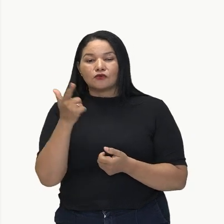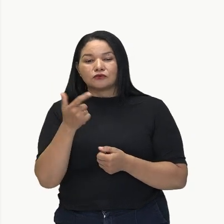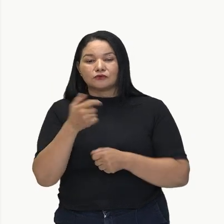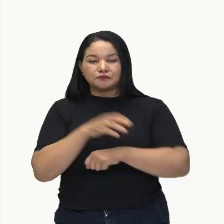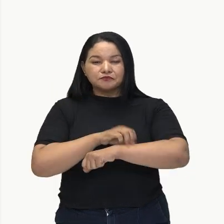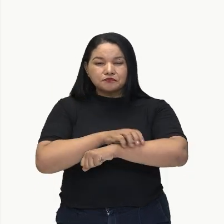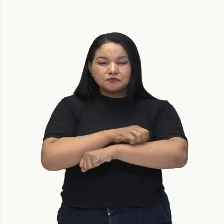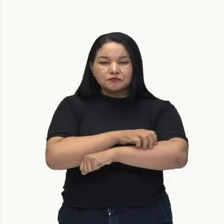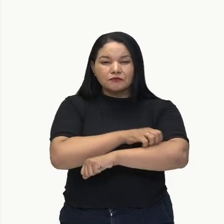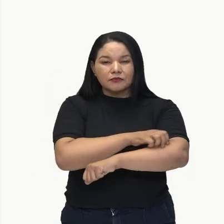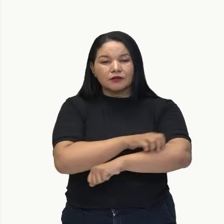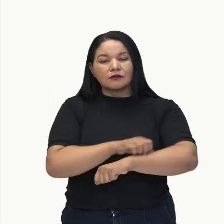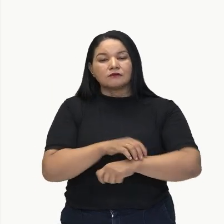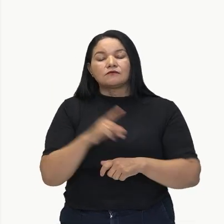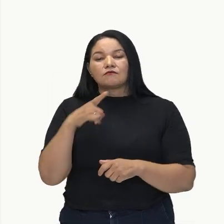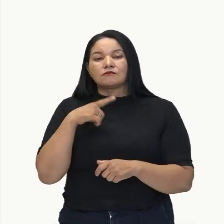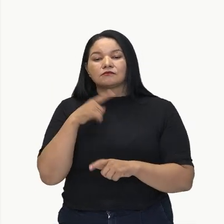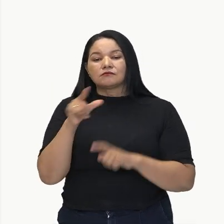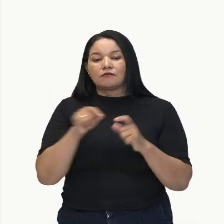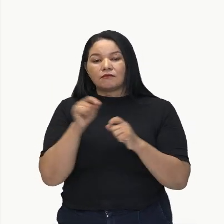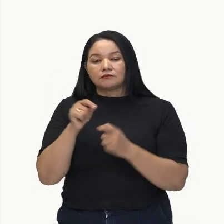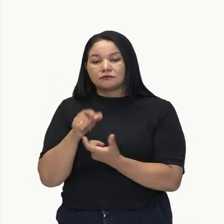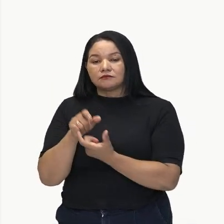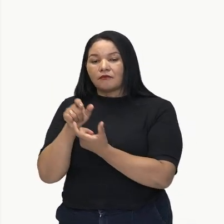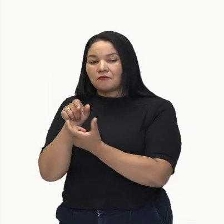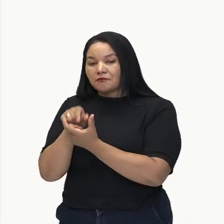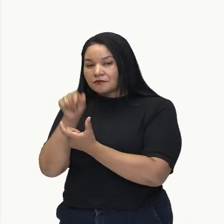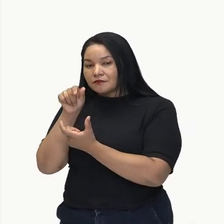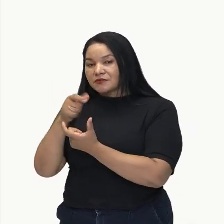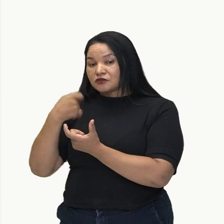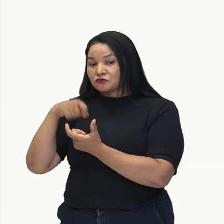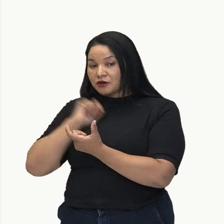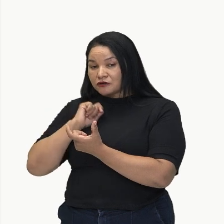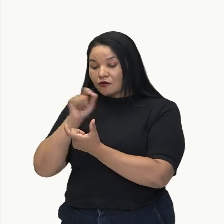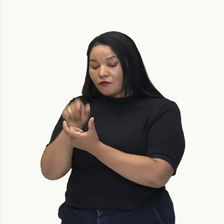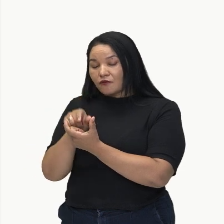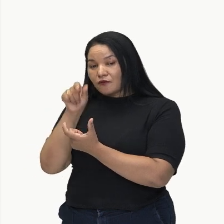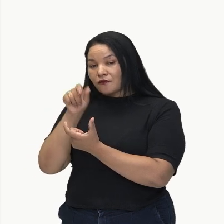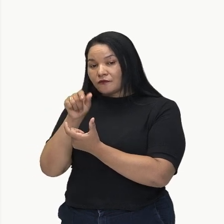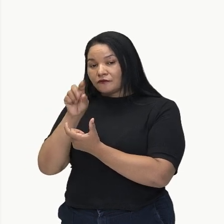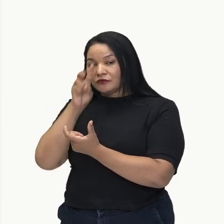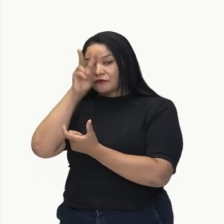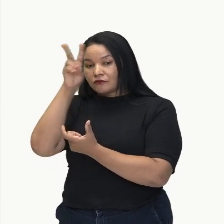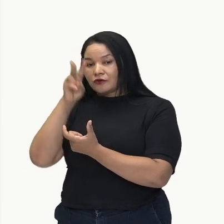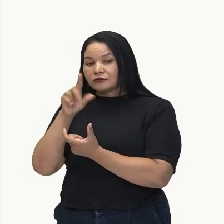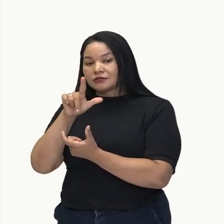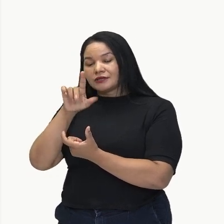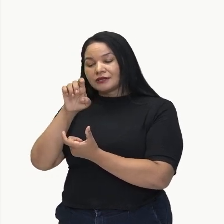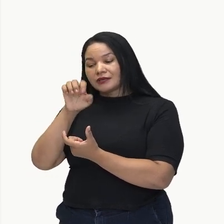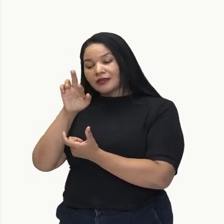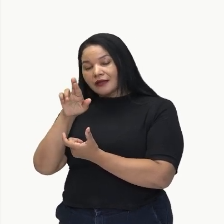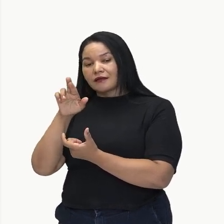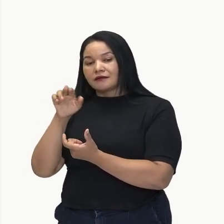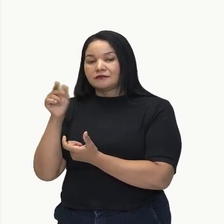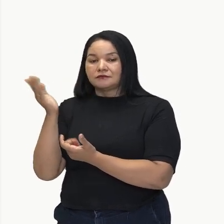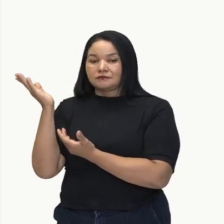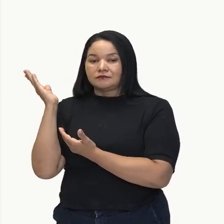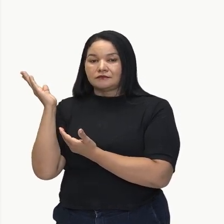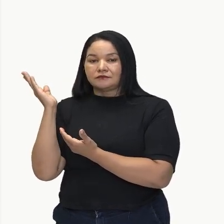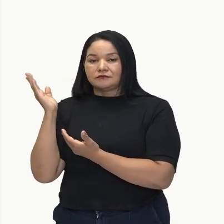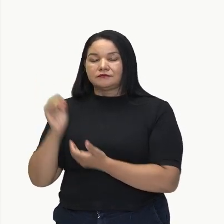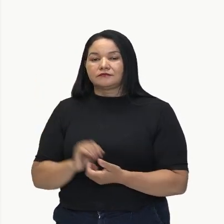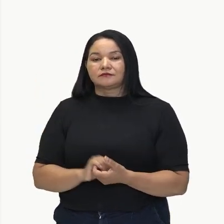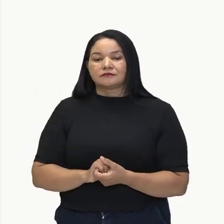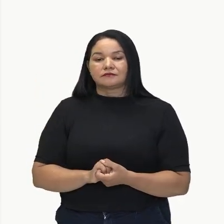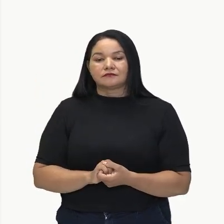alergia. E no espanhol, eu tenho alergia, alergia, alergia, tá bom? Então, há